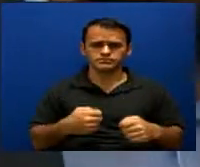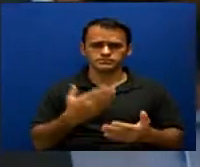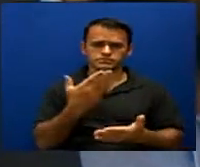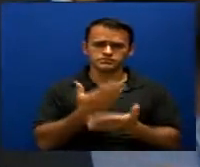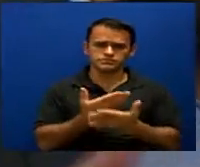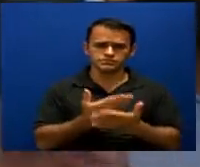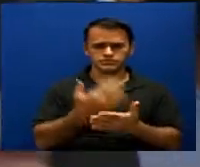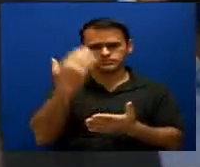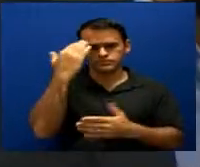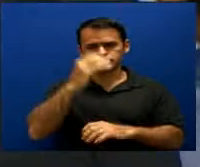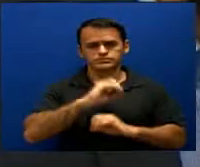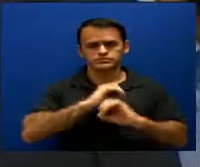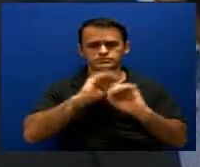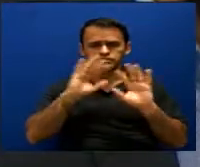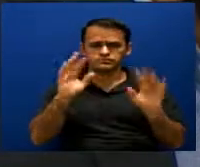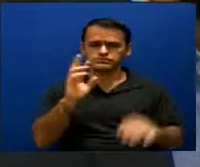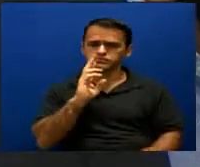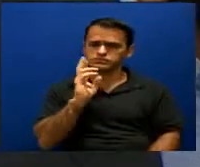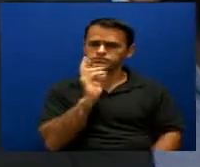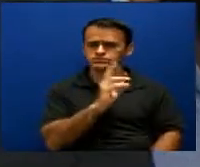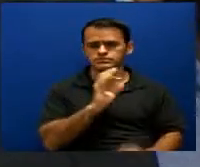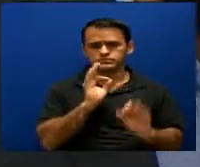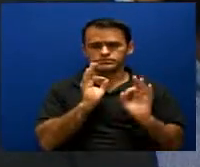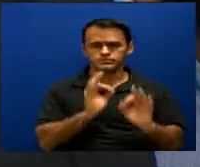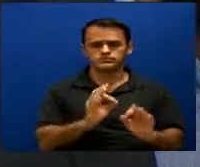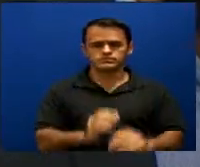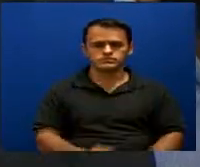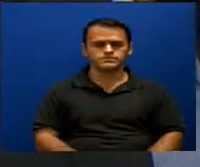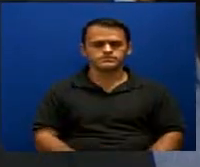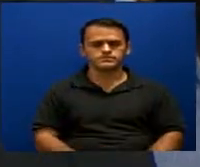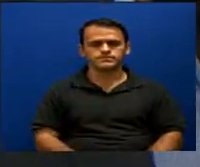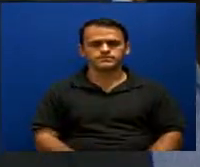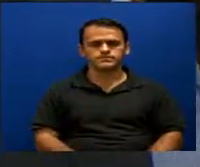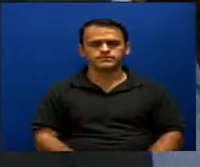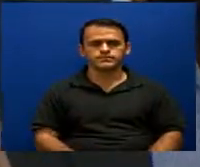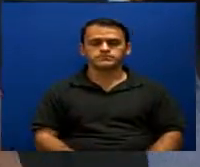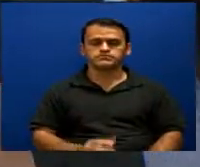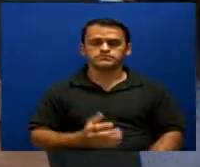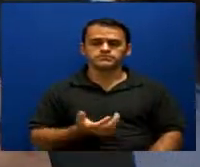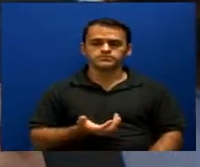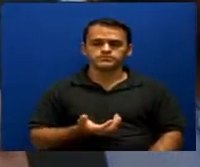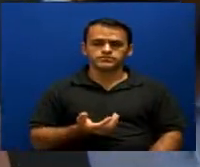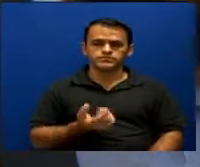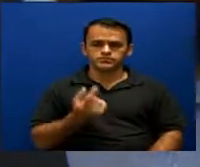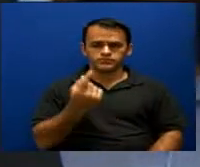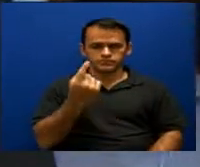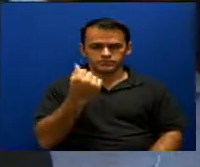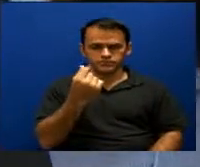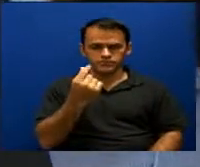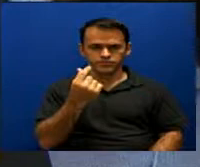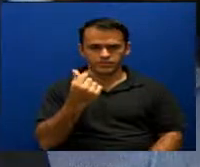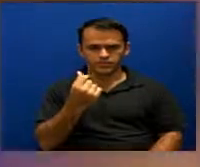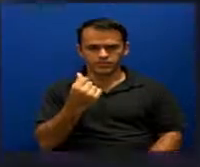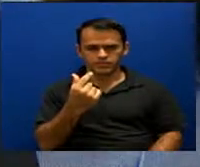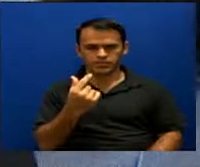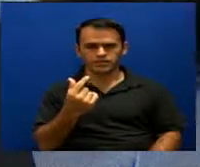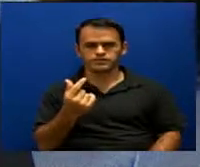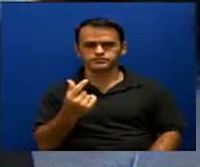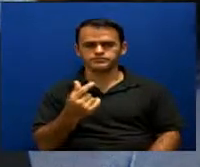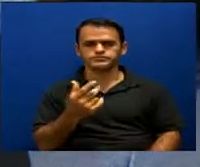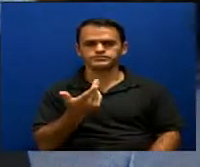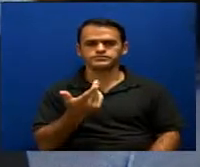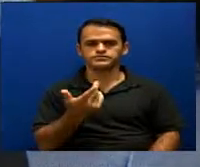para poder dar uma resposta plausível. O que acontece? O valor que estava destinado ao